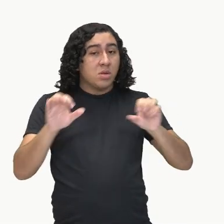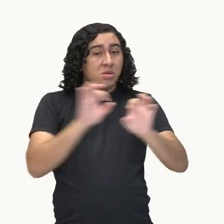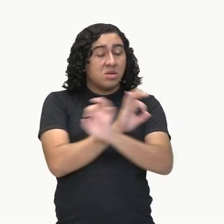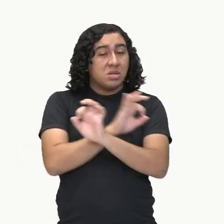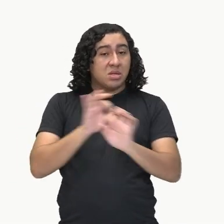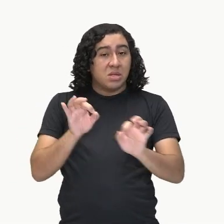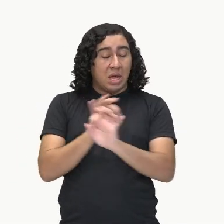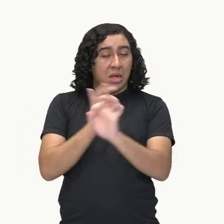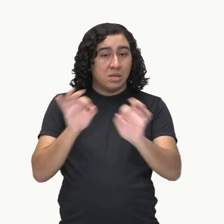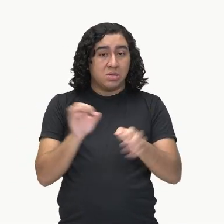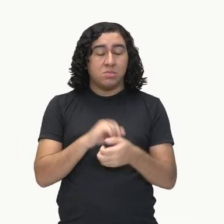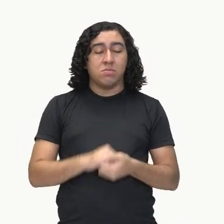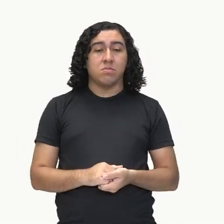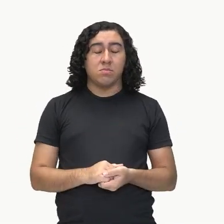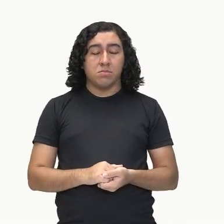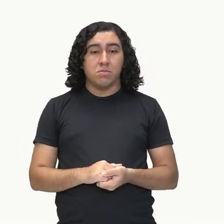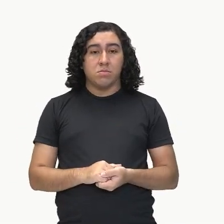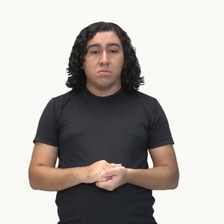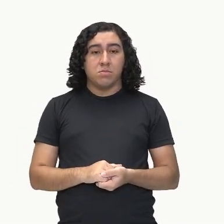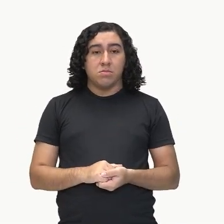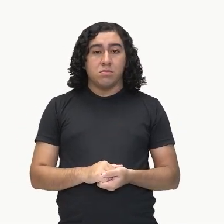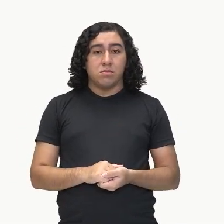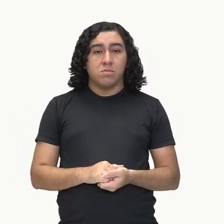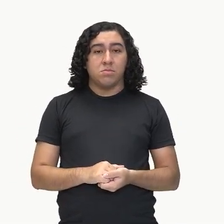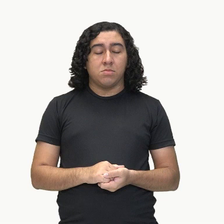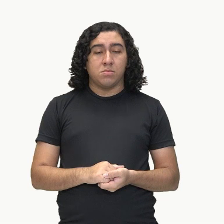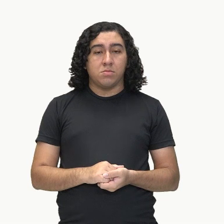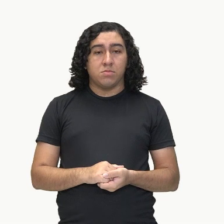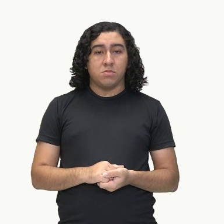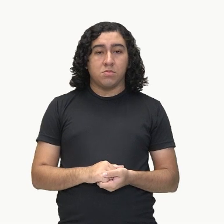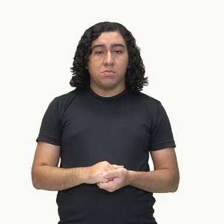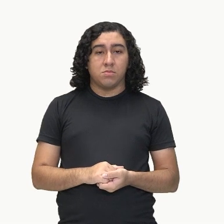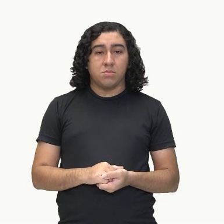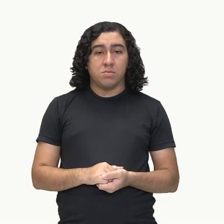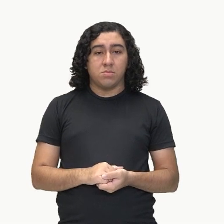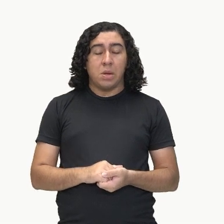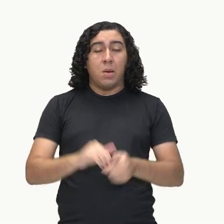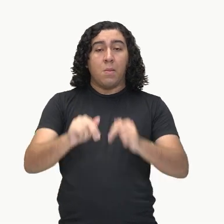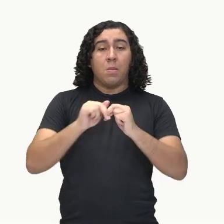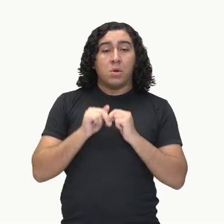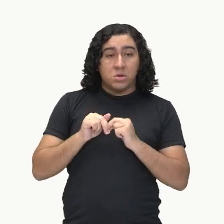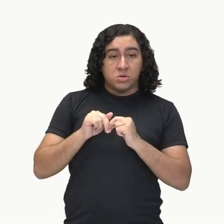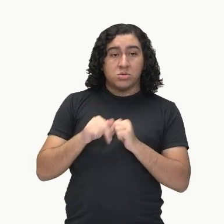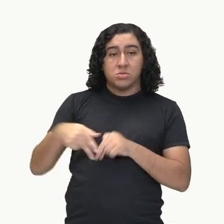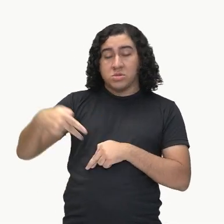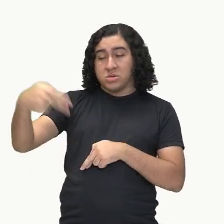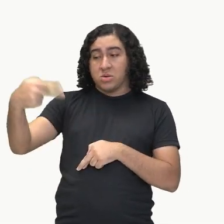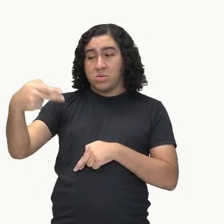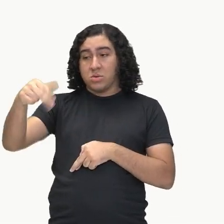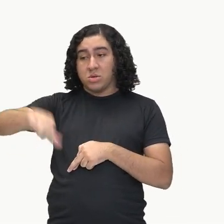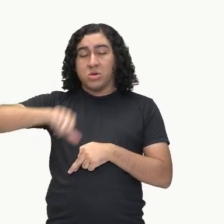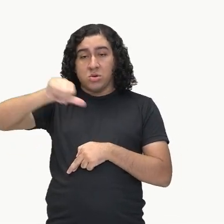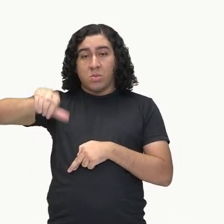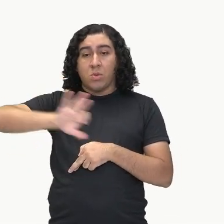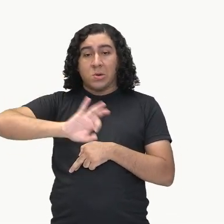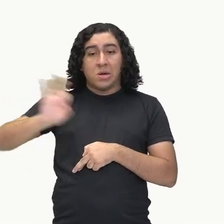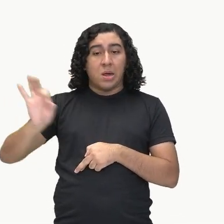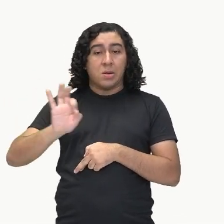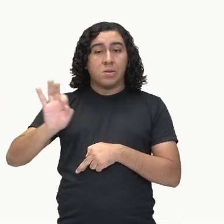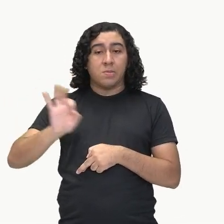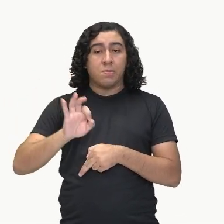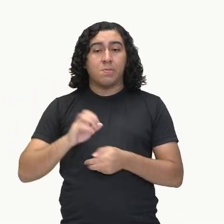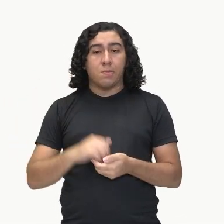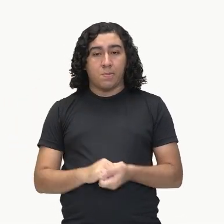sinal. É por isso que aí os sinais do segundo polinômio não foram alterados. Tudo bem? Vamos então